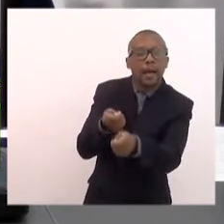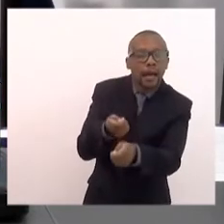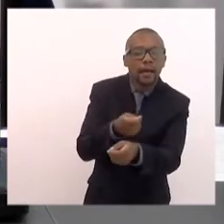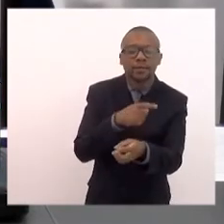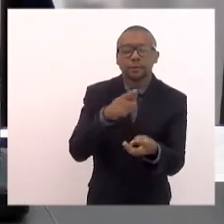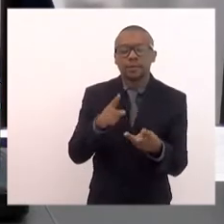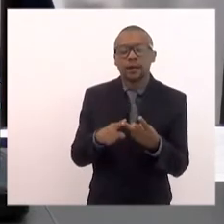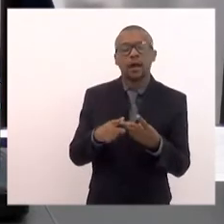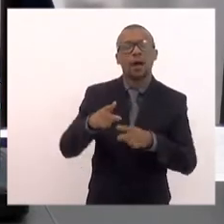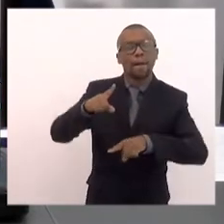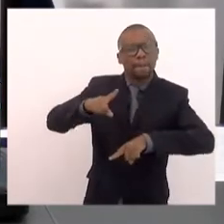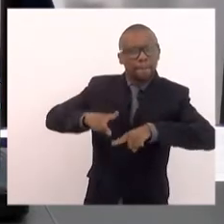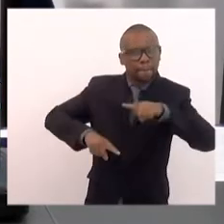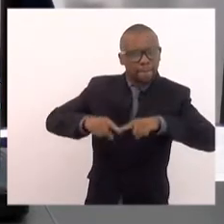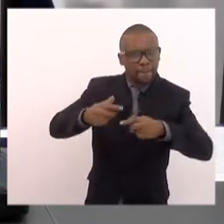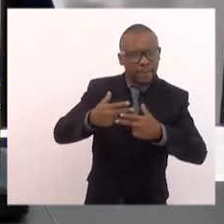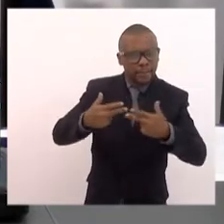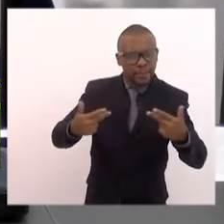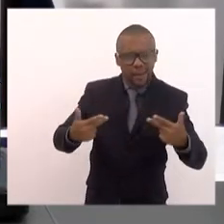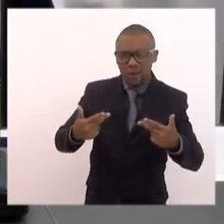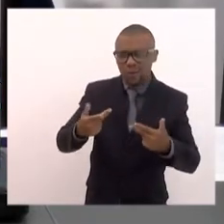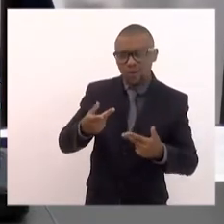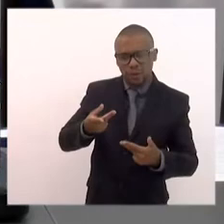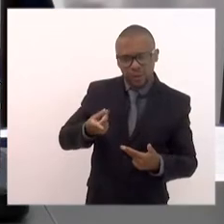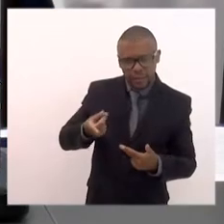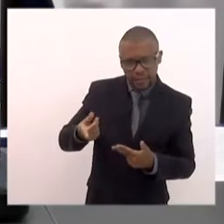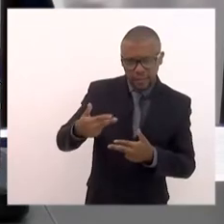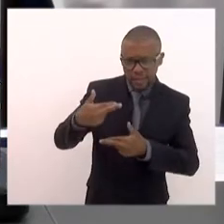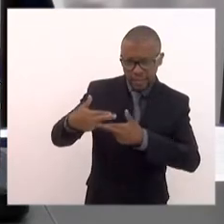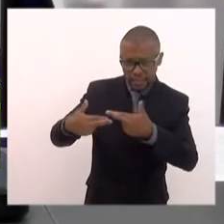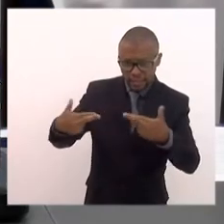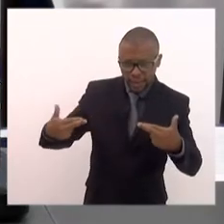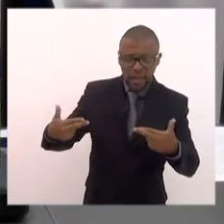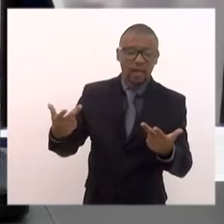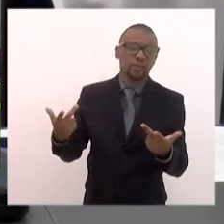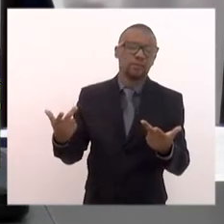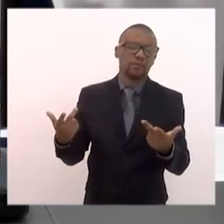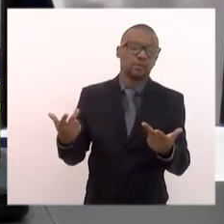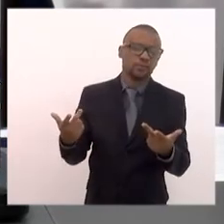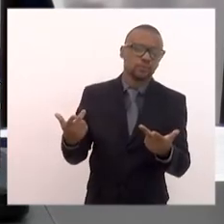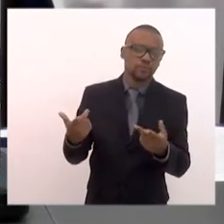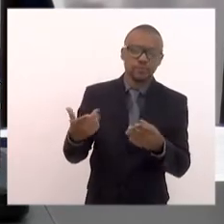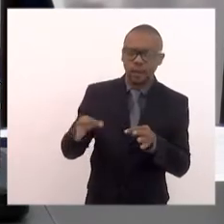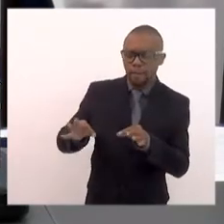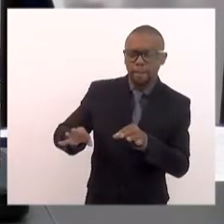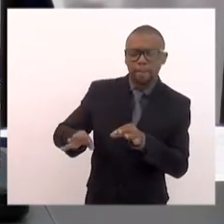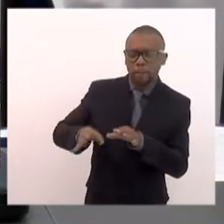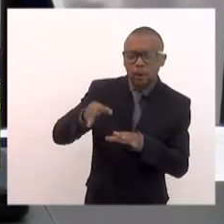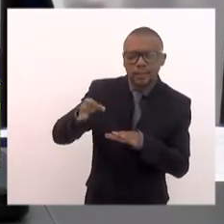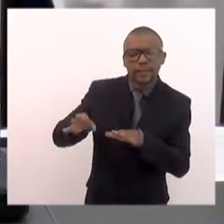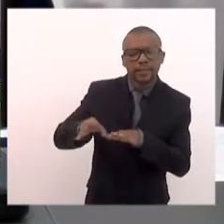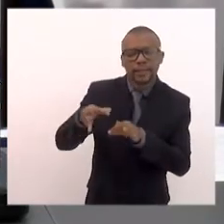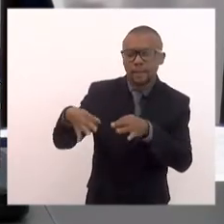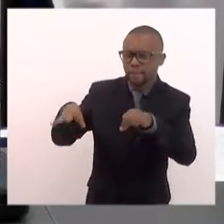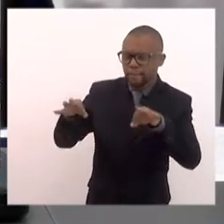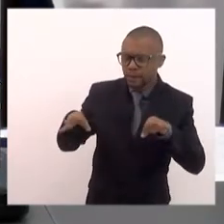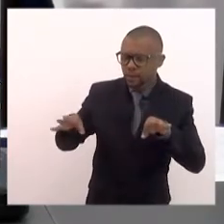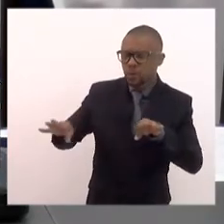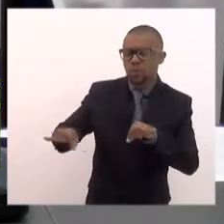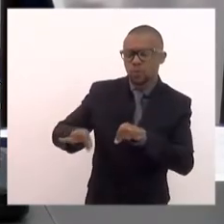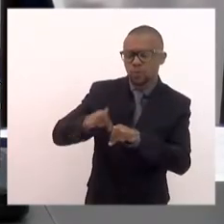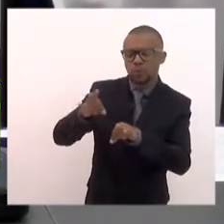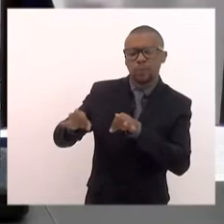catadores de material reciclável, organizado em cooperativas ou não, bordadeiras, enfim, um conjunto de atividades, né, mais ou